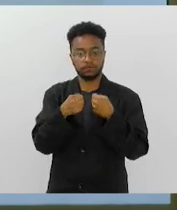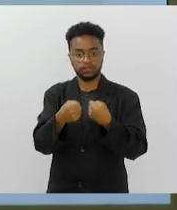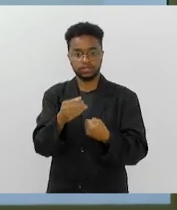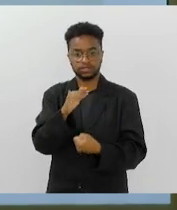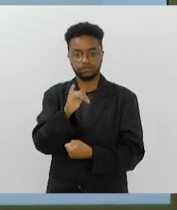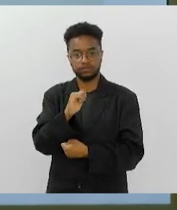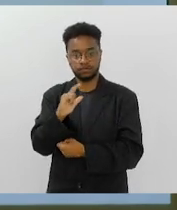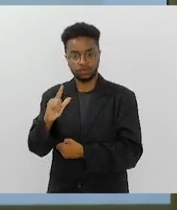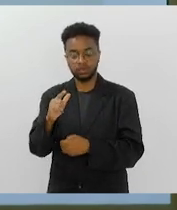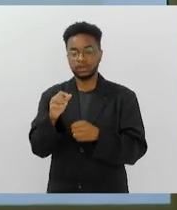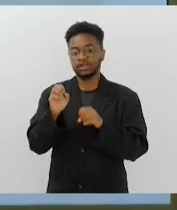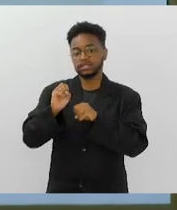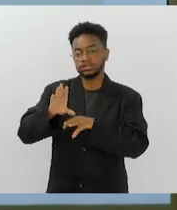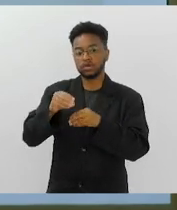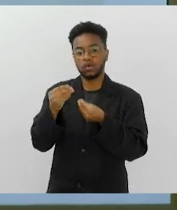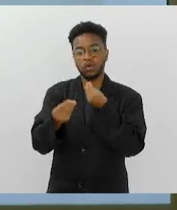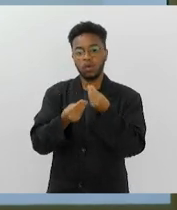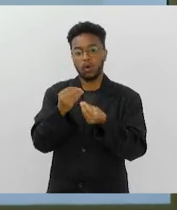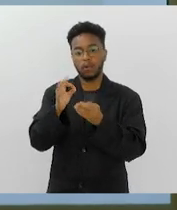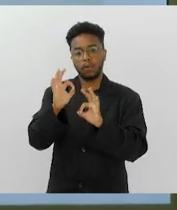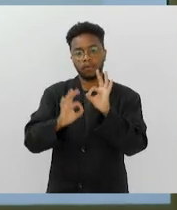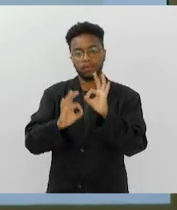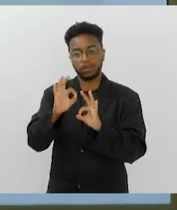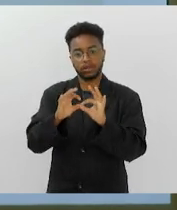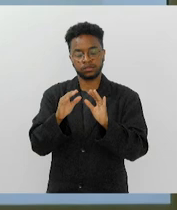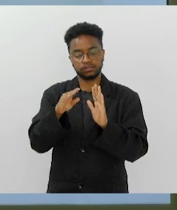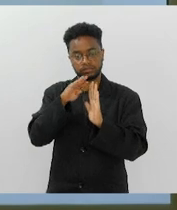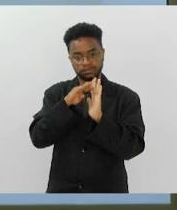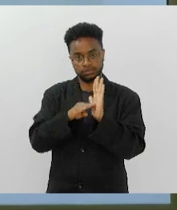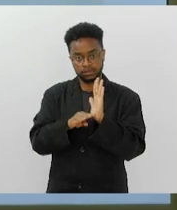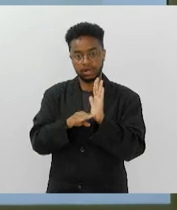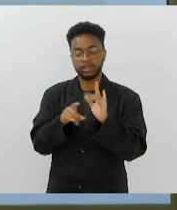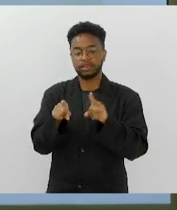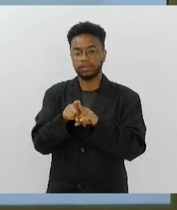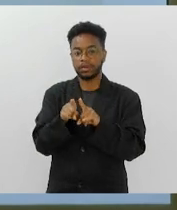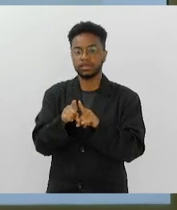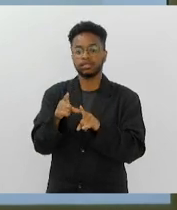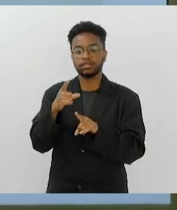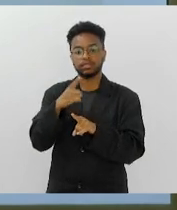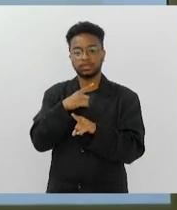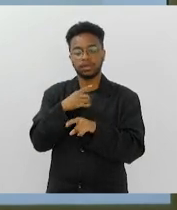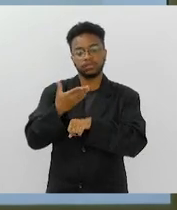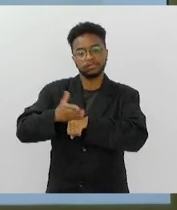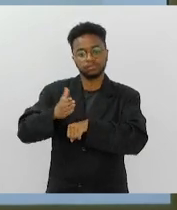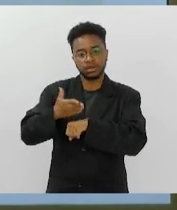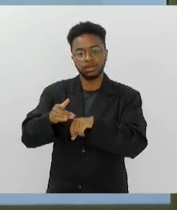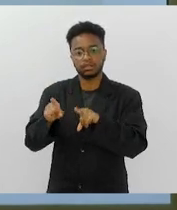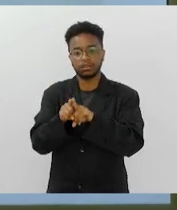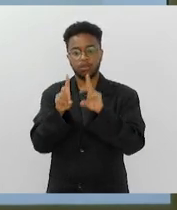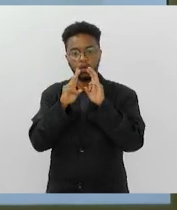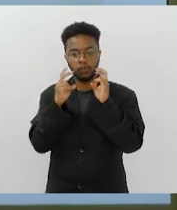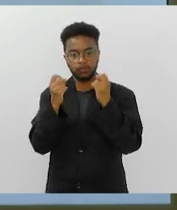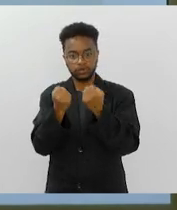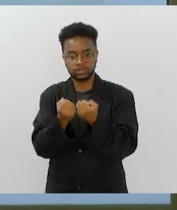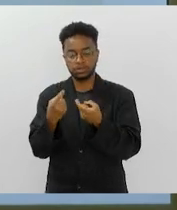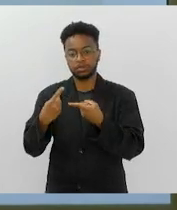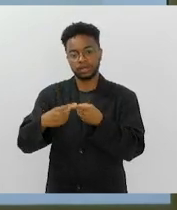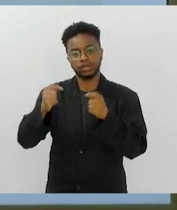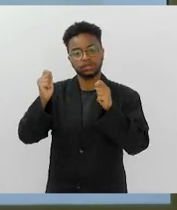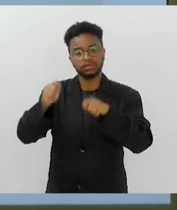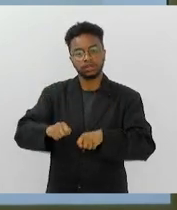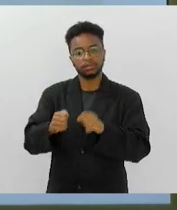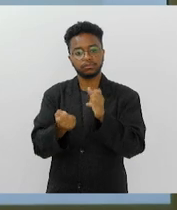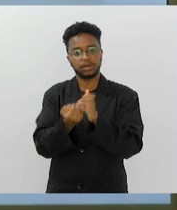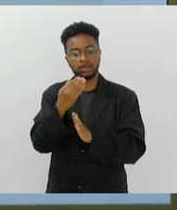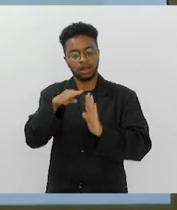fazer um plano de contingência. Nós fizemos também uma simulação e também uma oficina para que eles pudessem elaborar o plano de